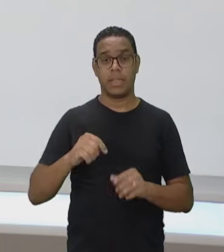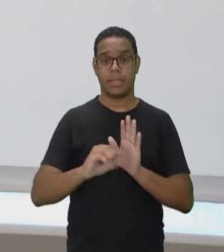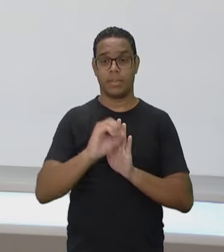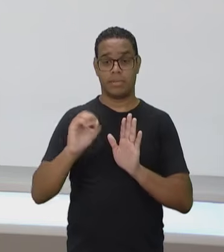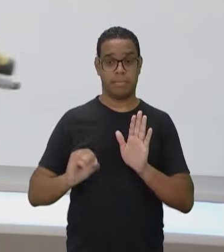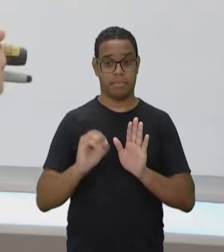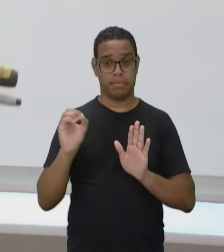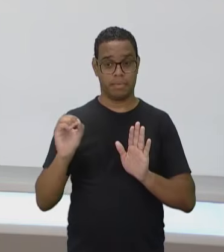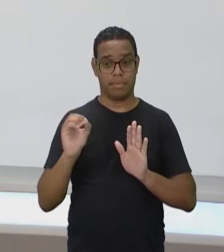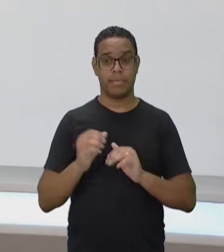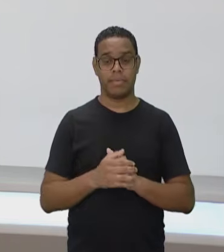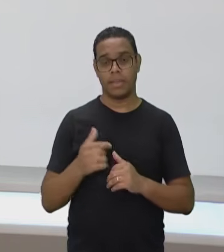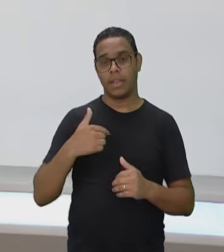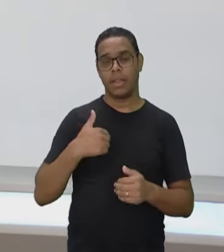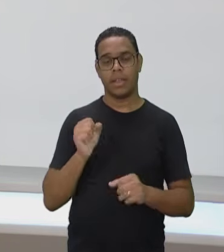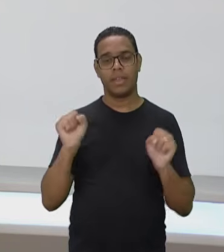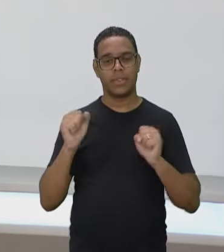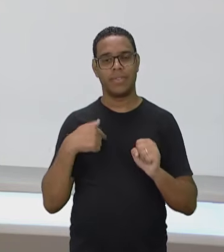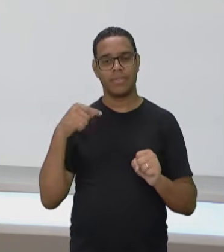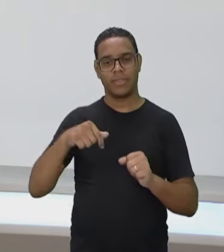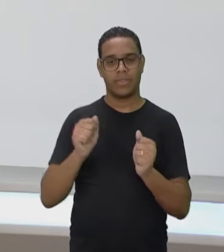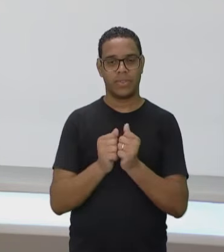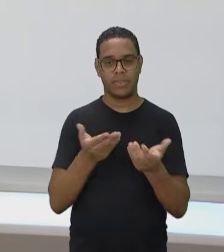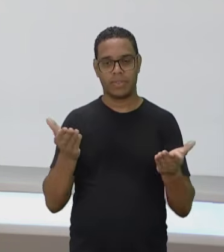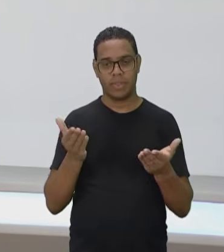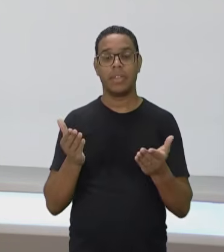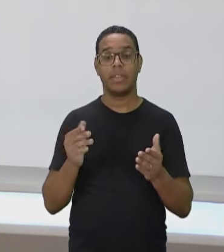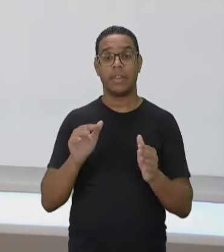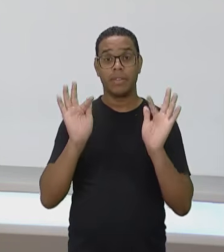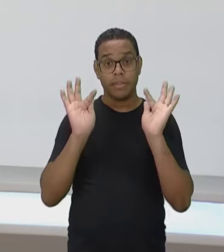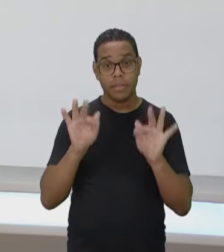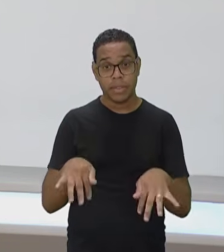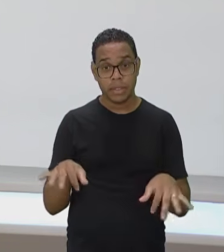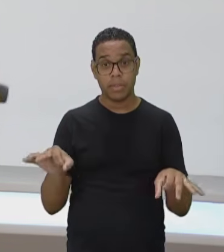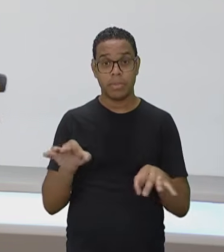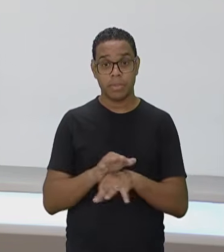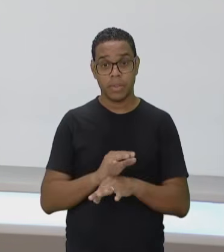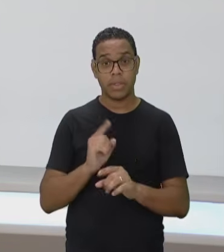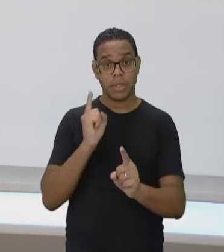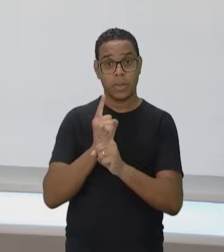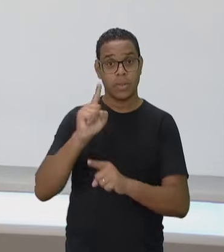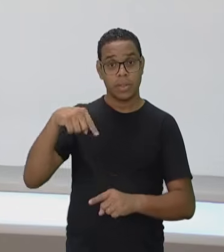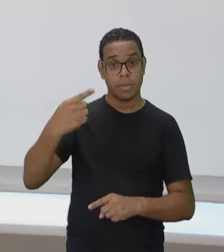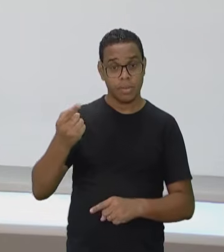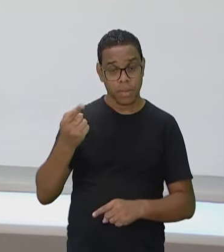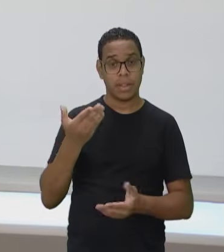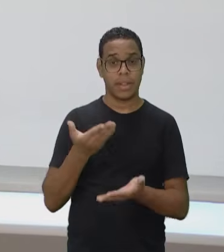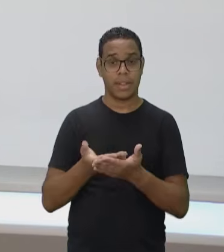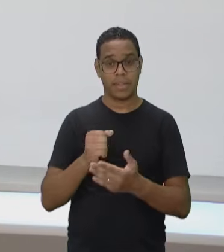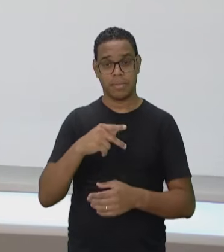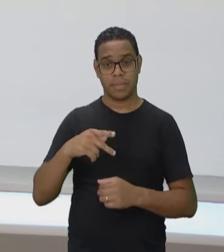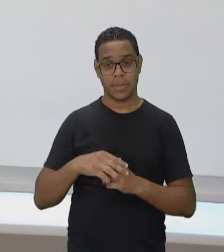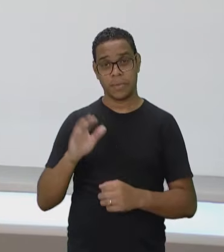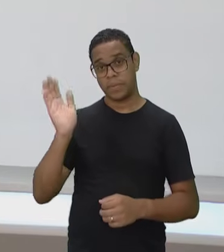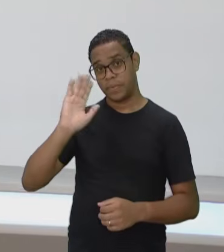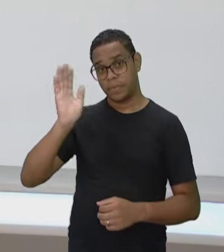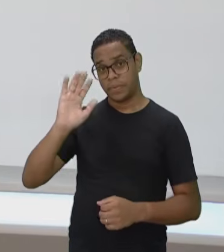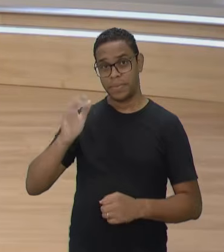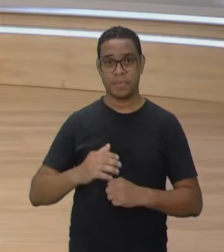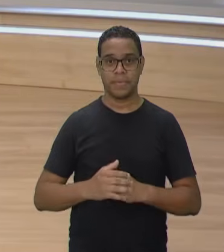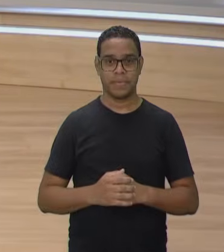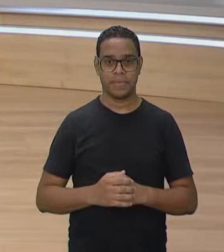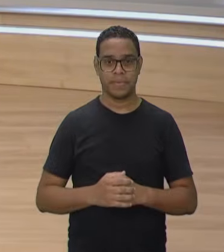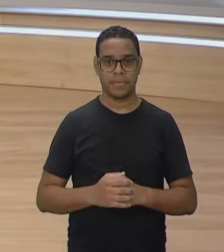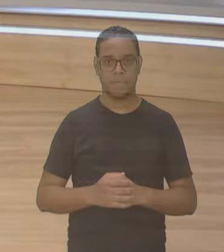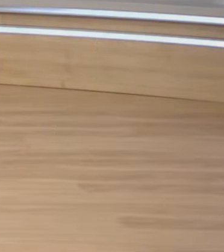de Mídias. Eu adorei estar aqui com vocês, a gente vai ficando por aqui e até a próxima correção da AP. Tchau, tchau!